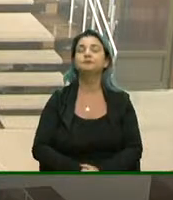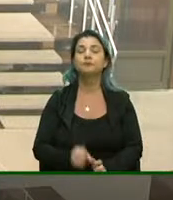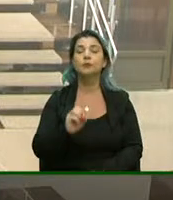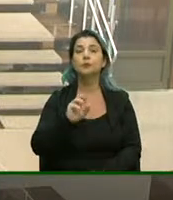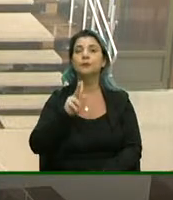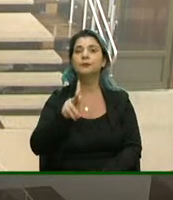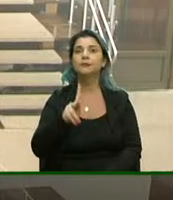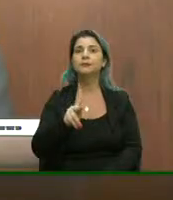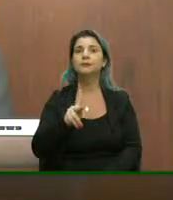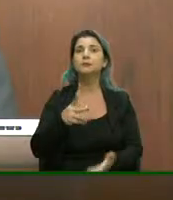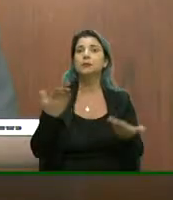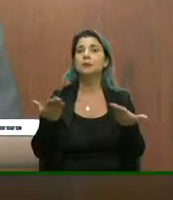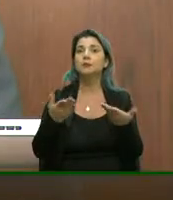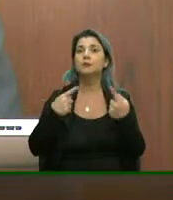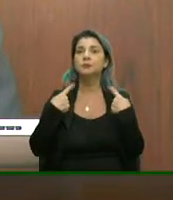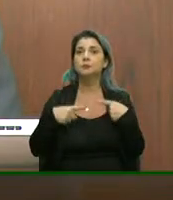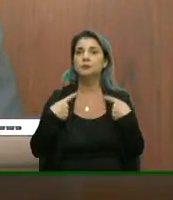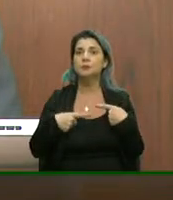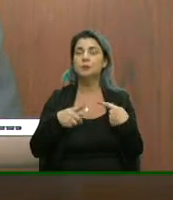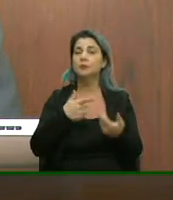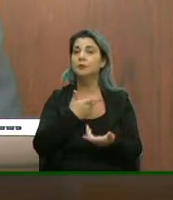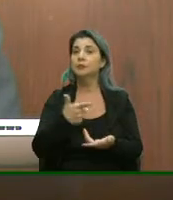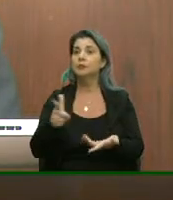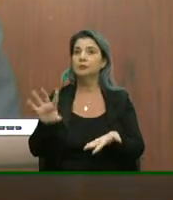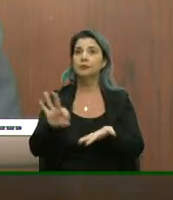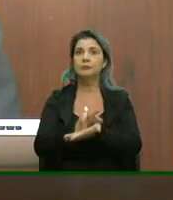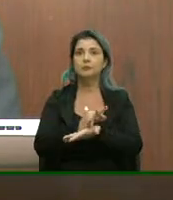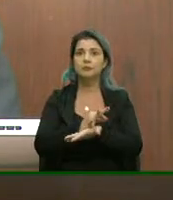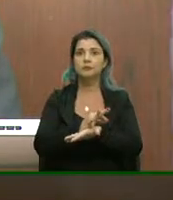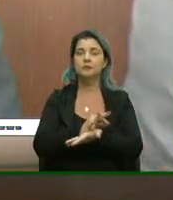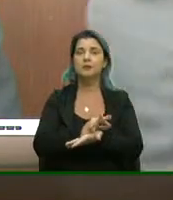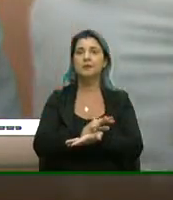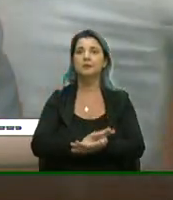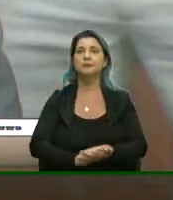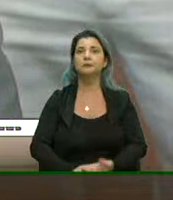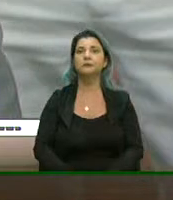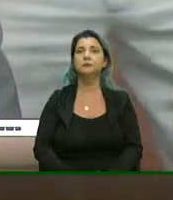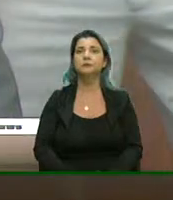Daniel Ortiz, para discussão, não há inscritos no chat, pergunto se algum...